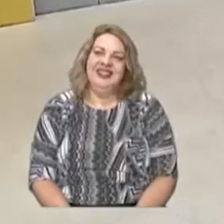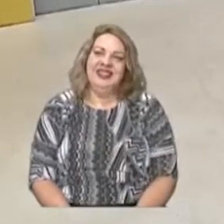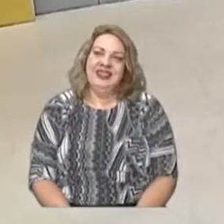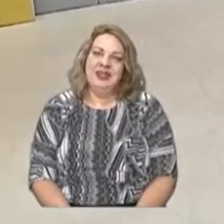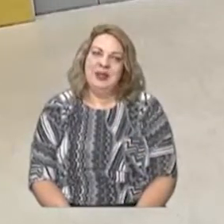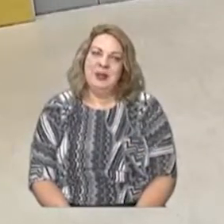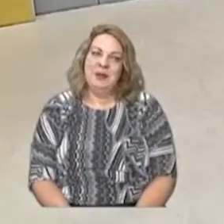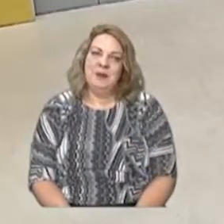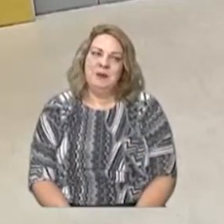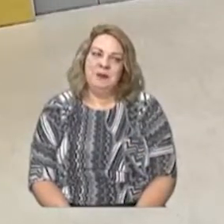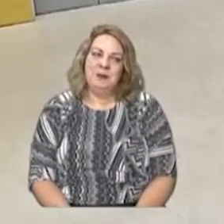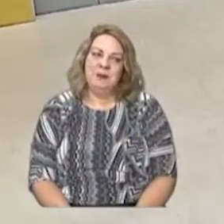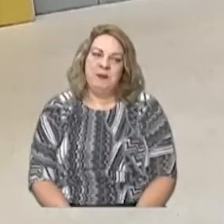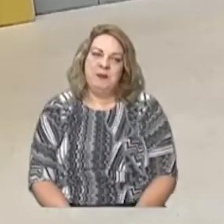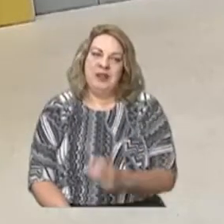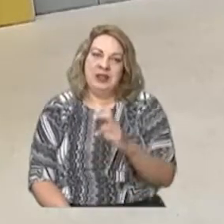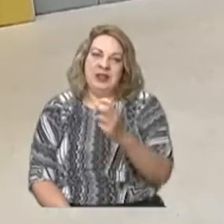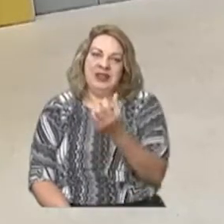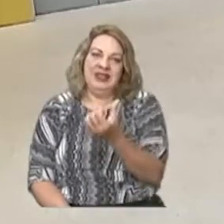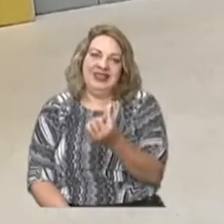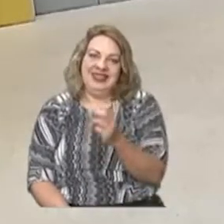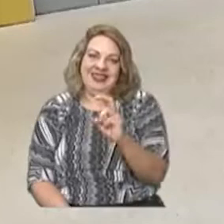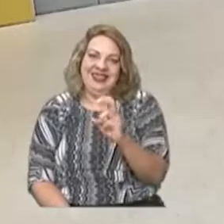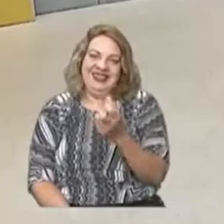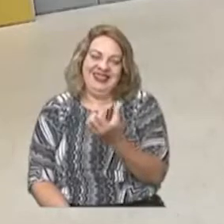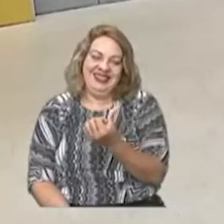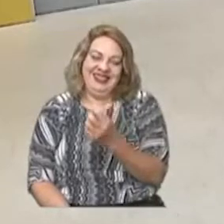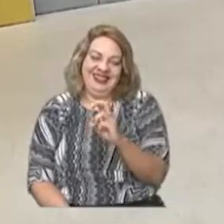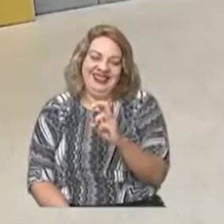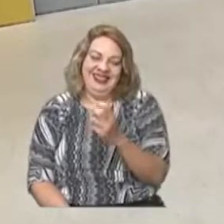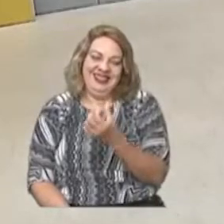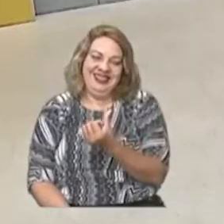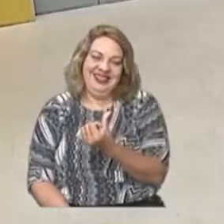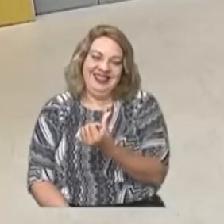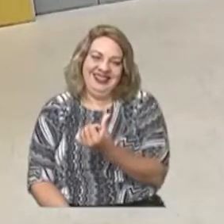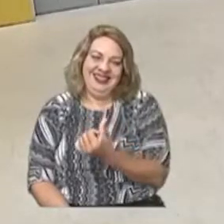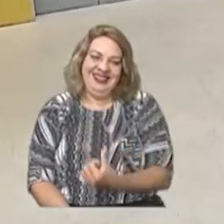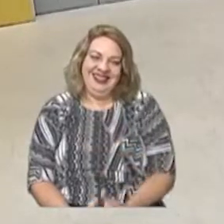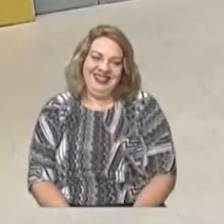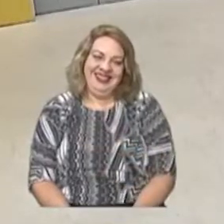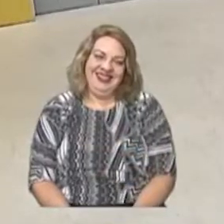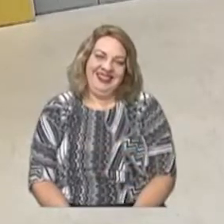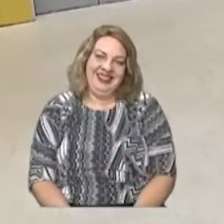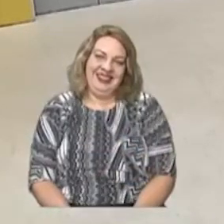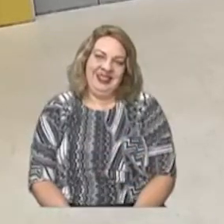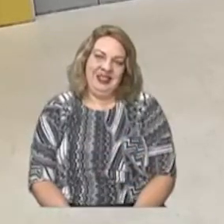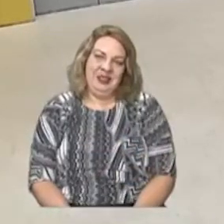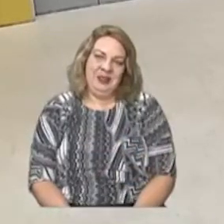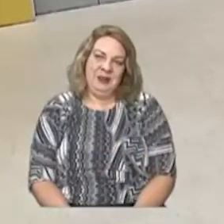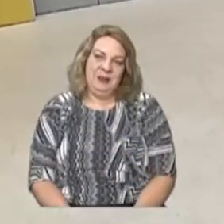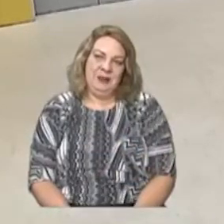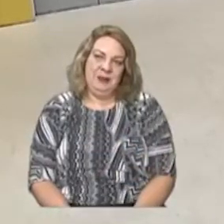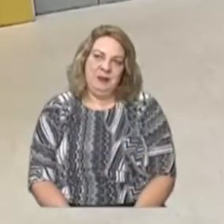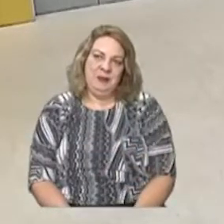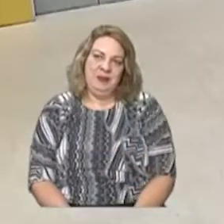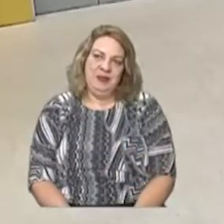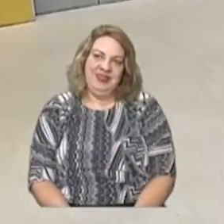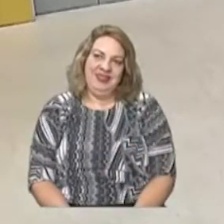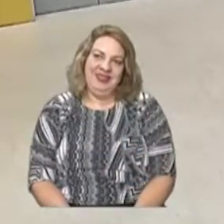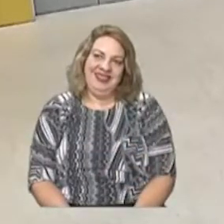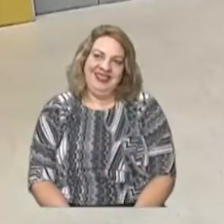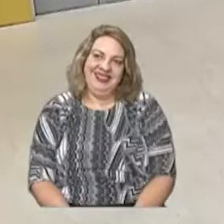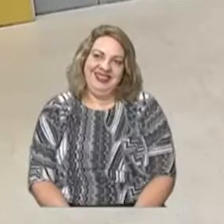54. Tem também o 56 sorteado agora. 56, 56. Vamos